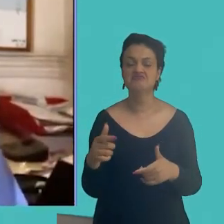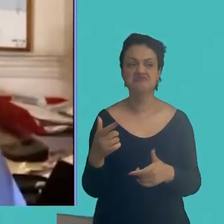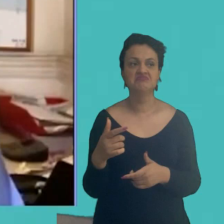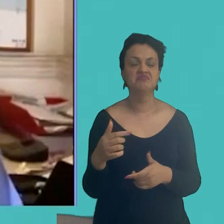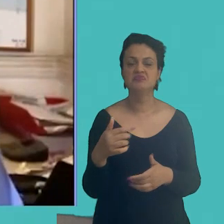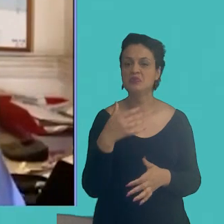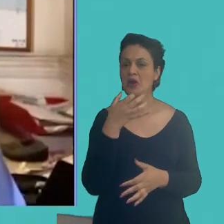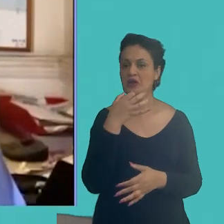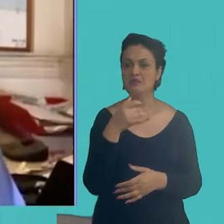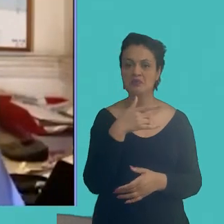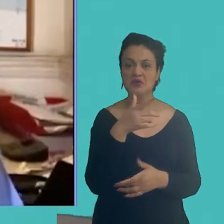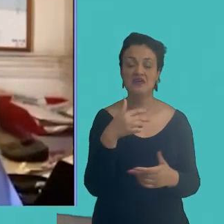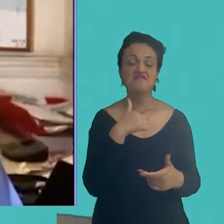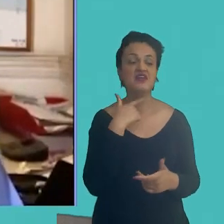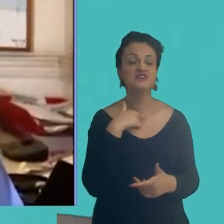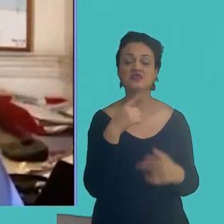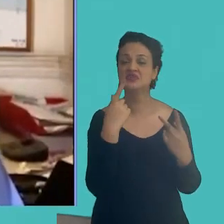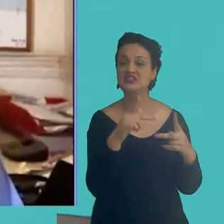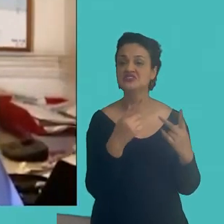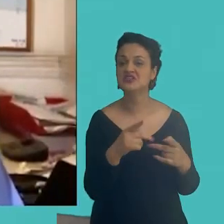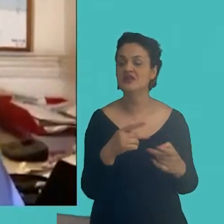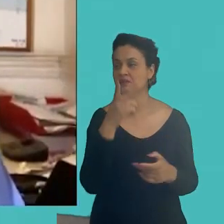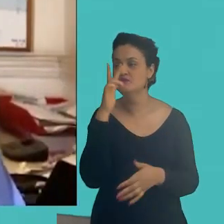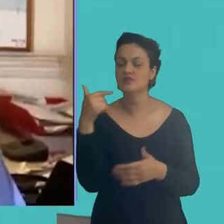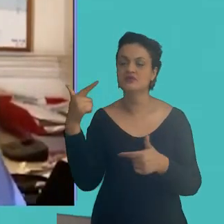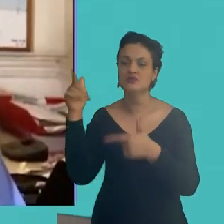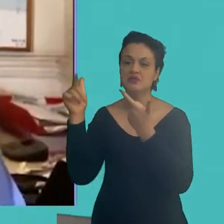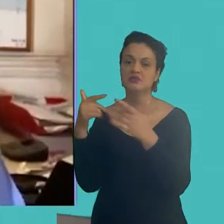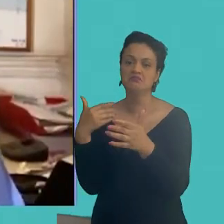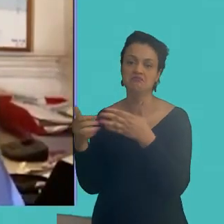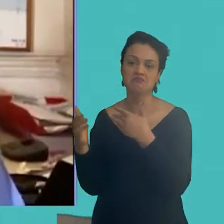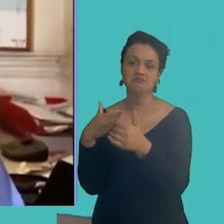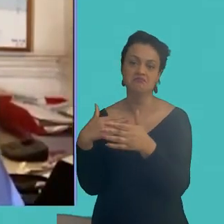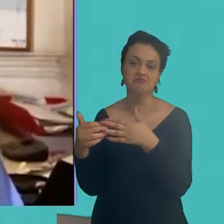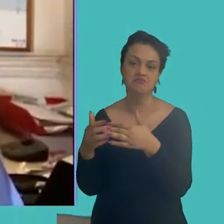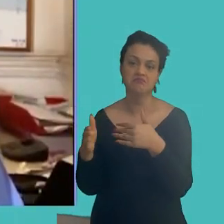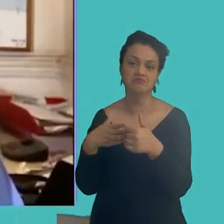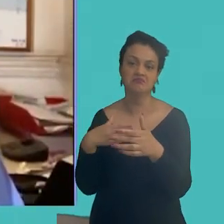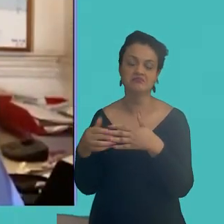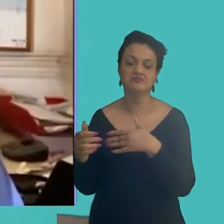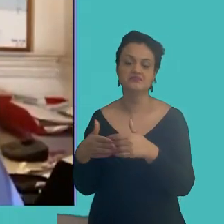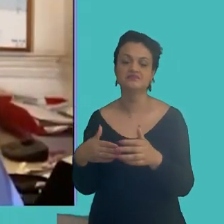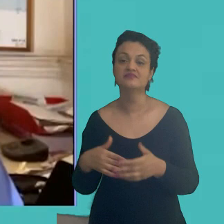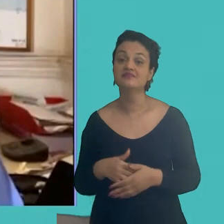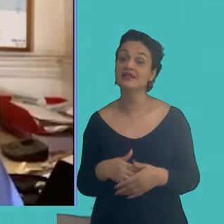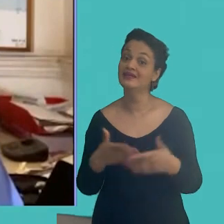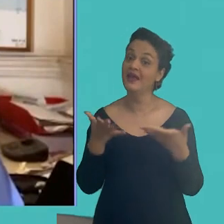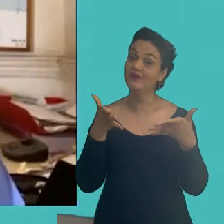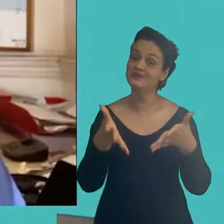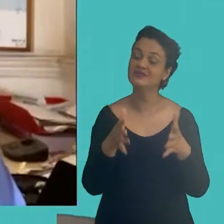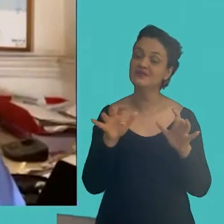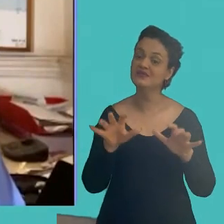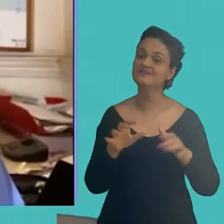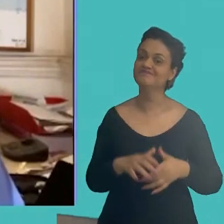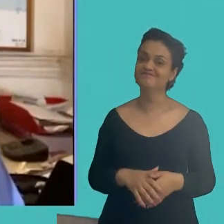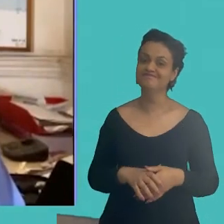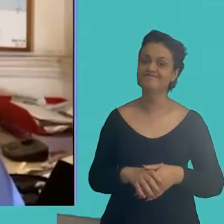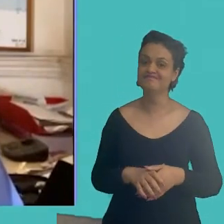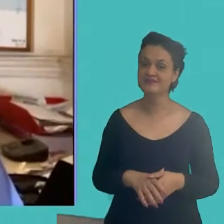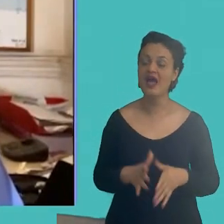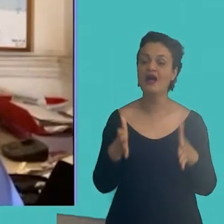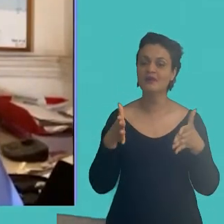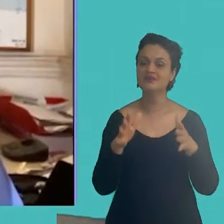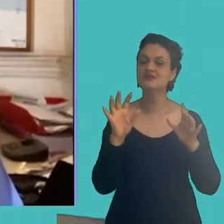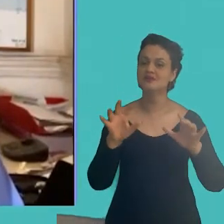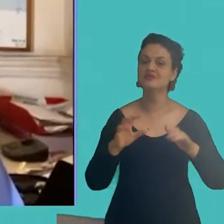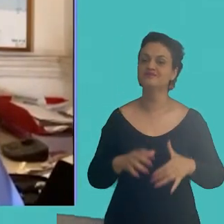vantagens político-eleitorais mais imediatas. E é nisso que nós caímos, infelizmente. A